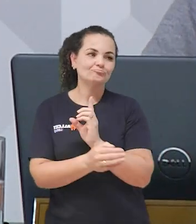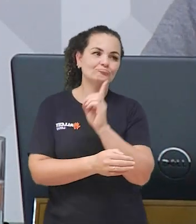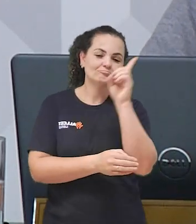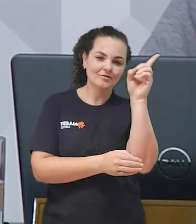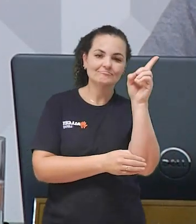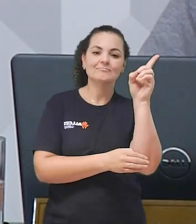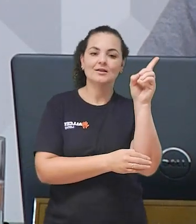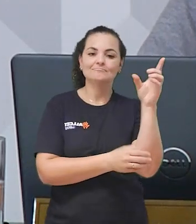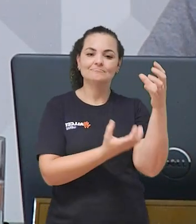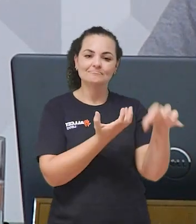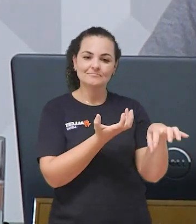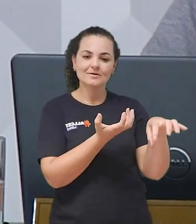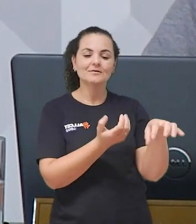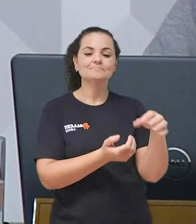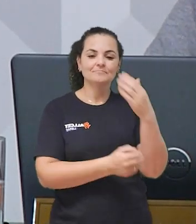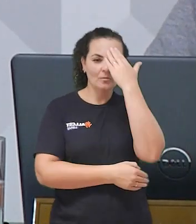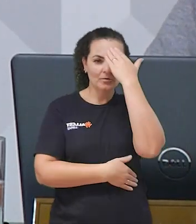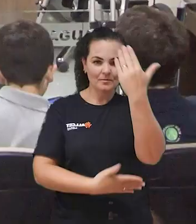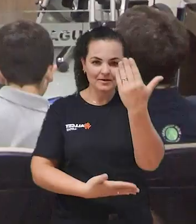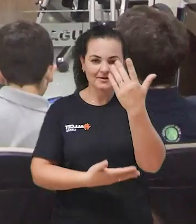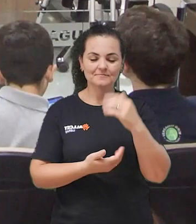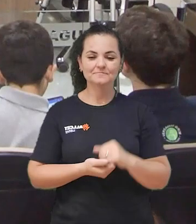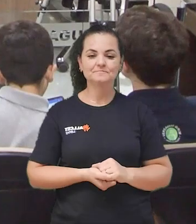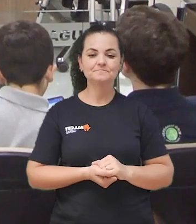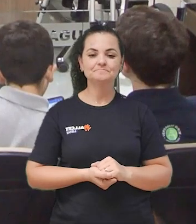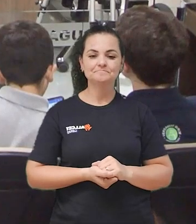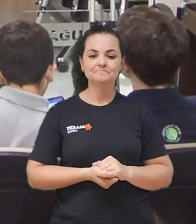daqui aqui e ido até lá muito